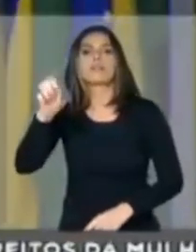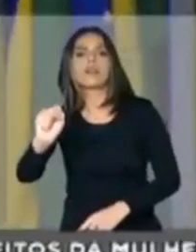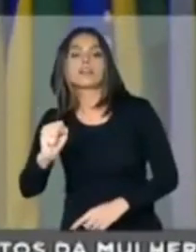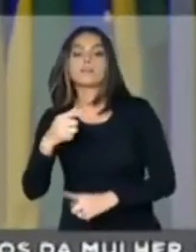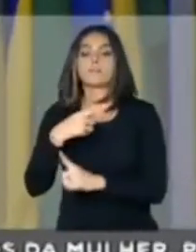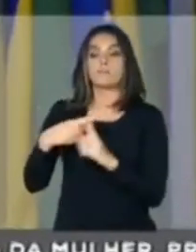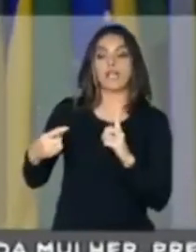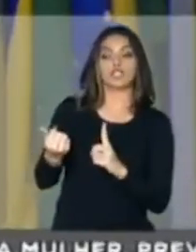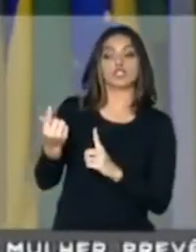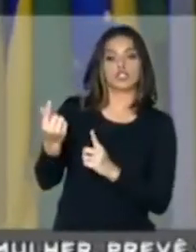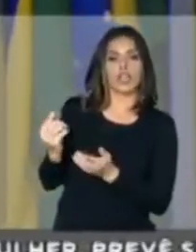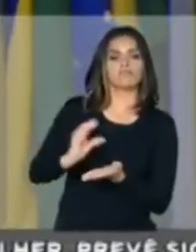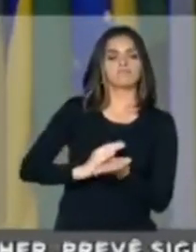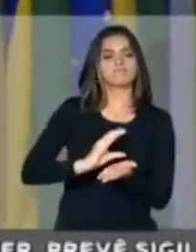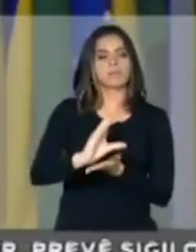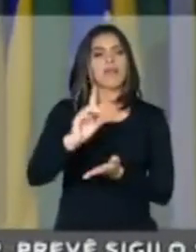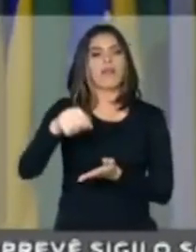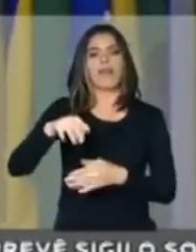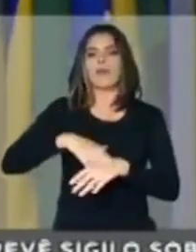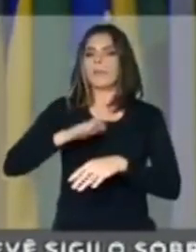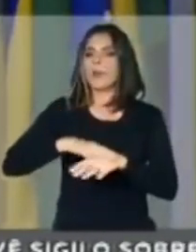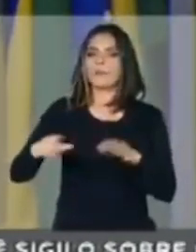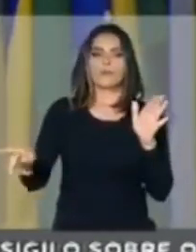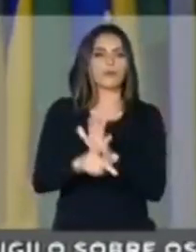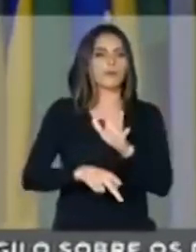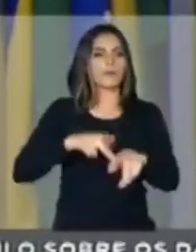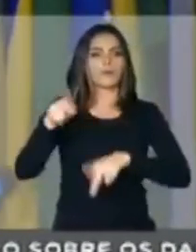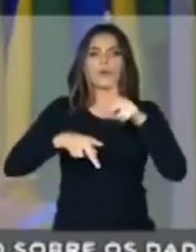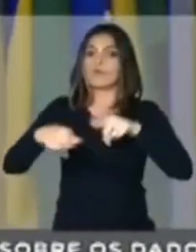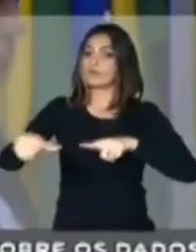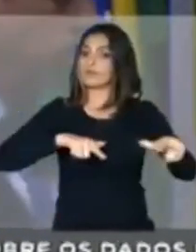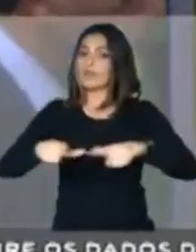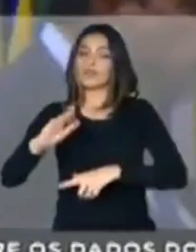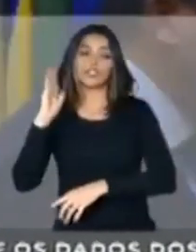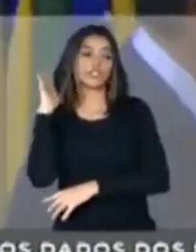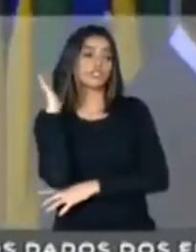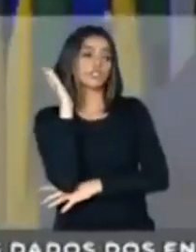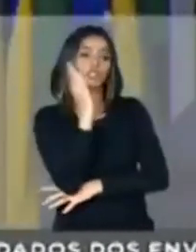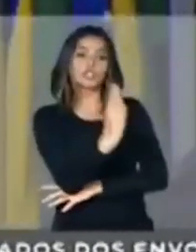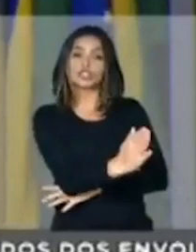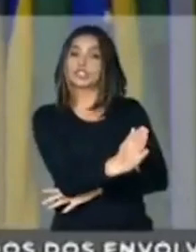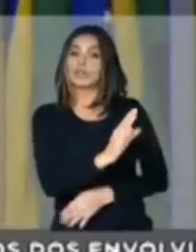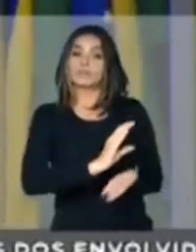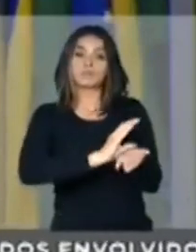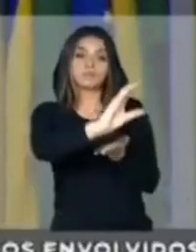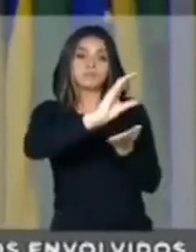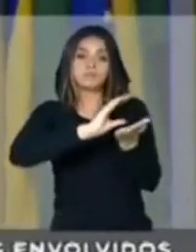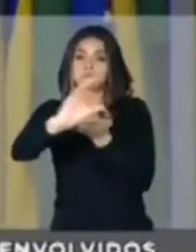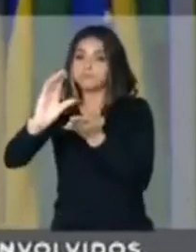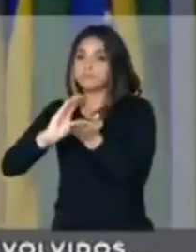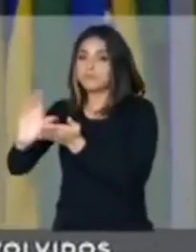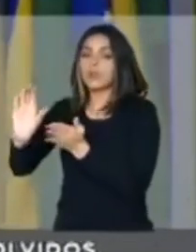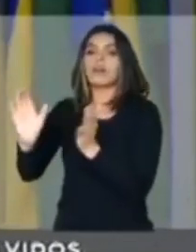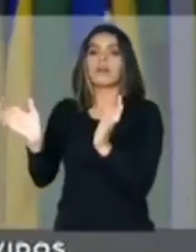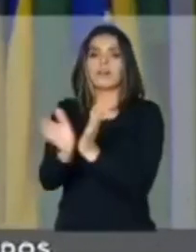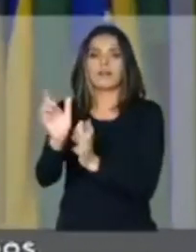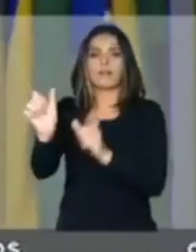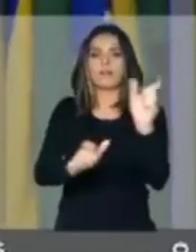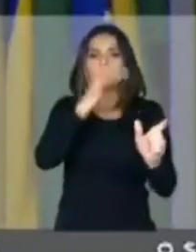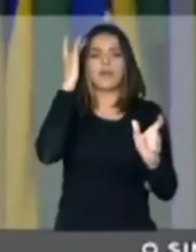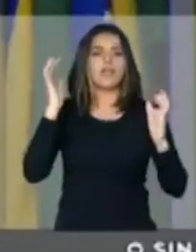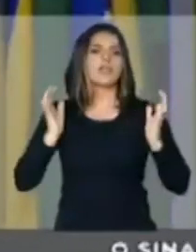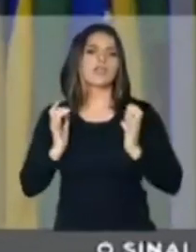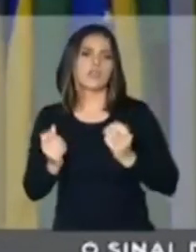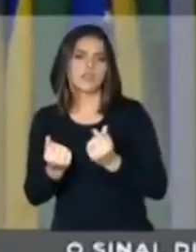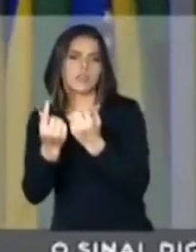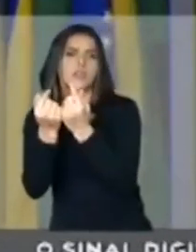o dinheiro também sai do trabalhador e foram direto para os mais ricos da população também durante